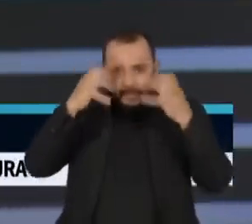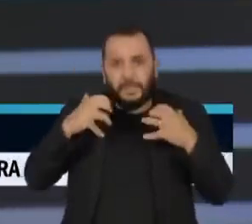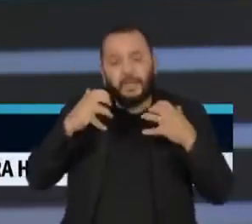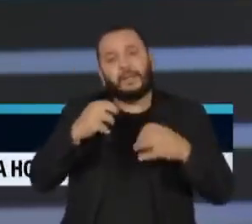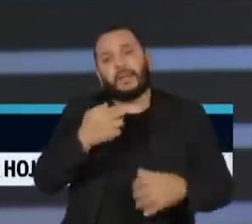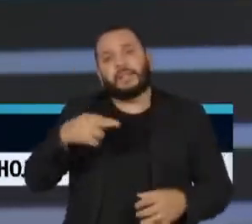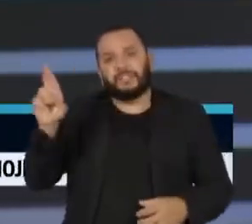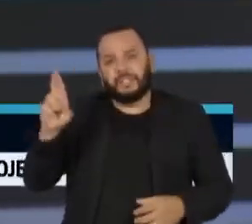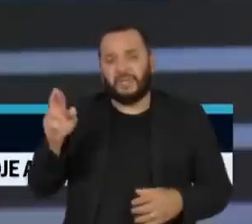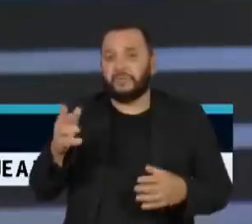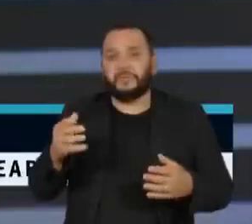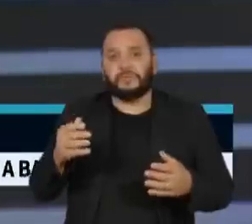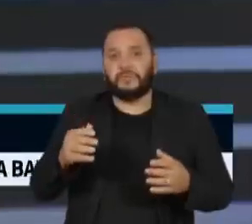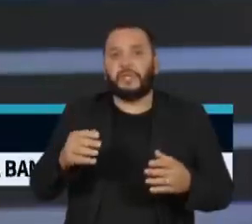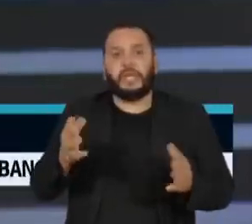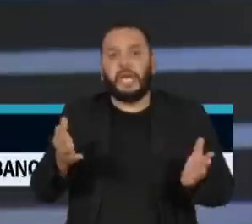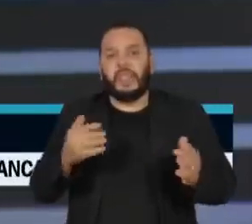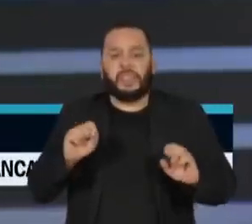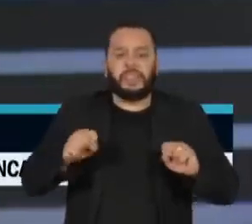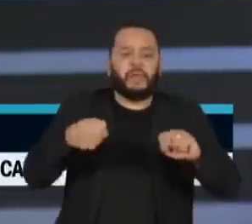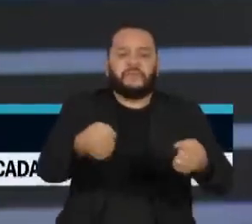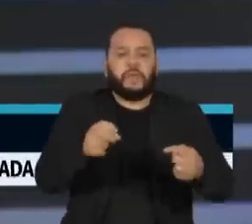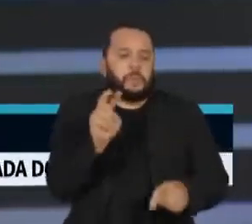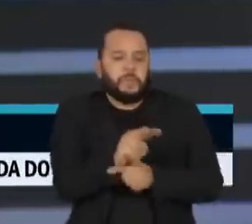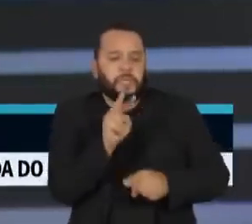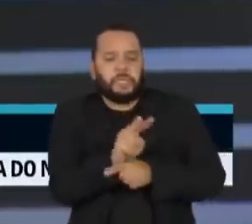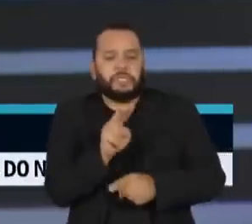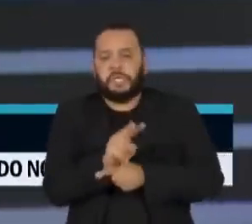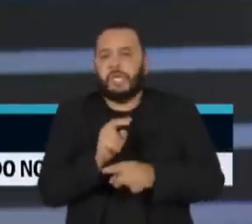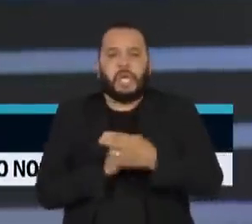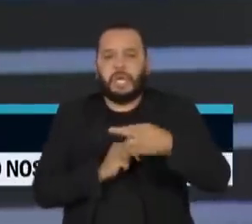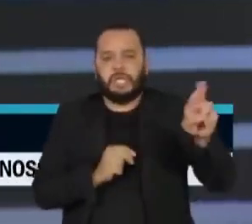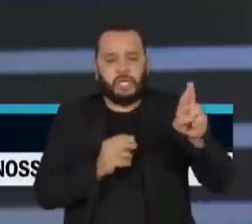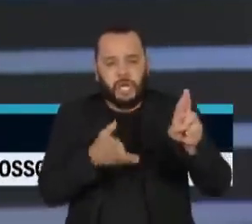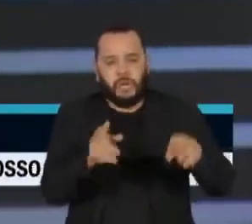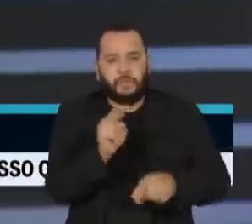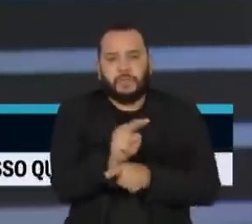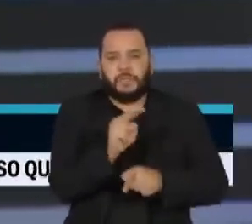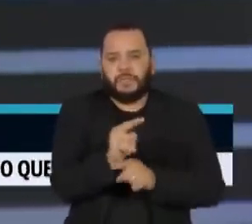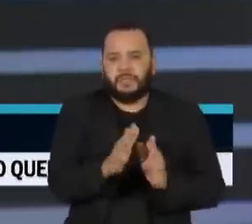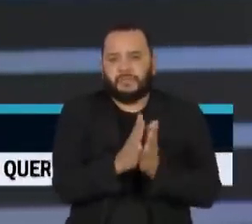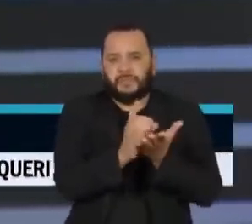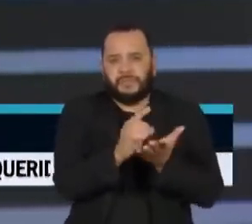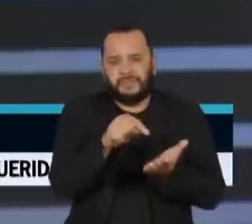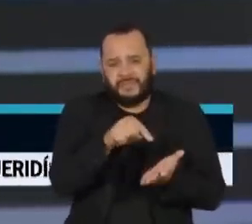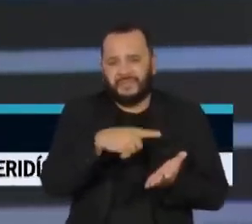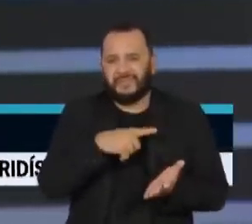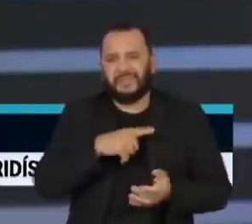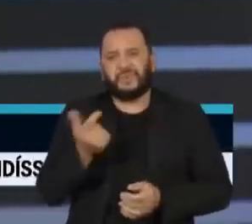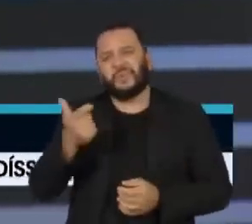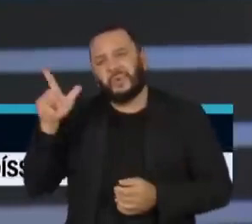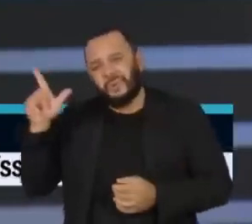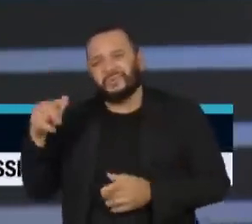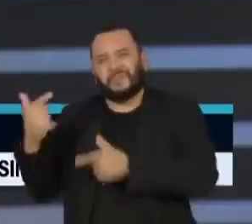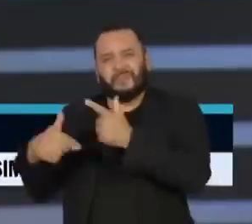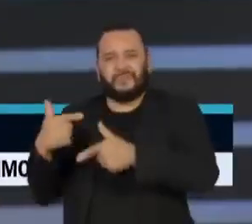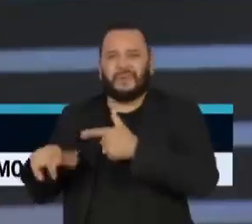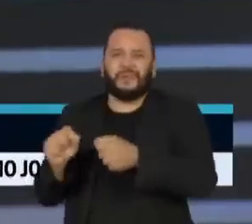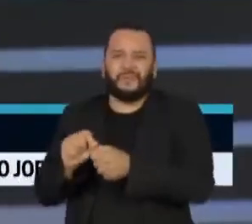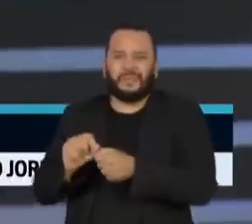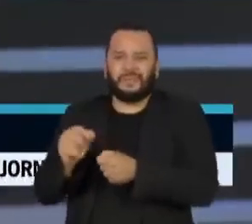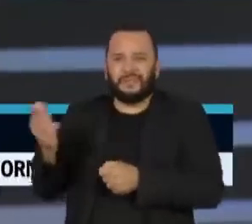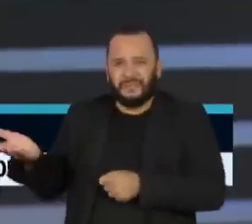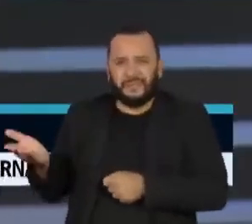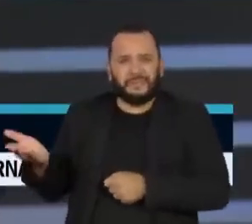uma condição como essa, como defesa da religião. Acho que há outras coisas para se fazer que pode defender mais até do que